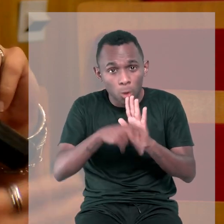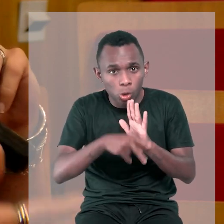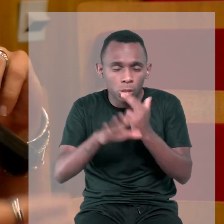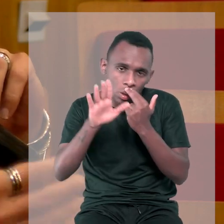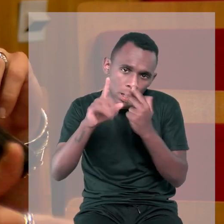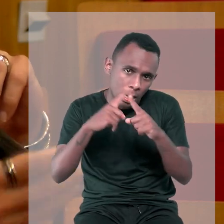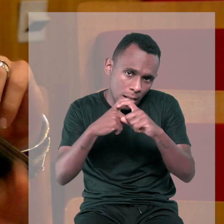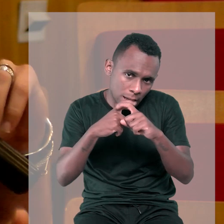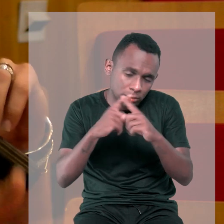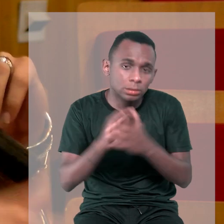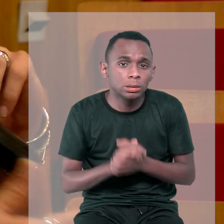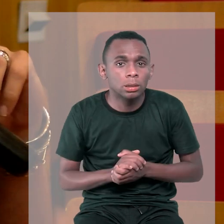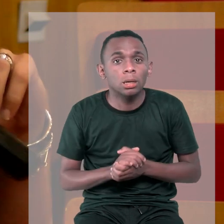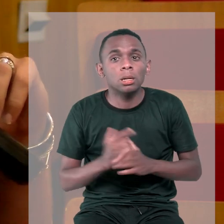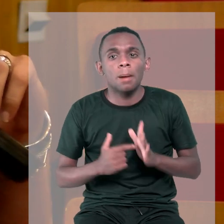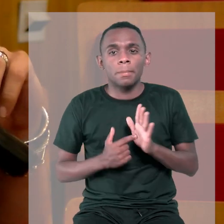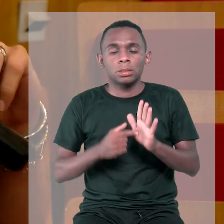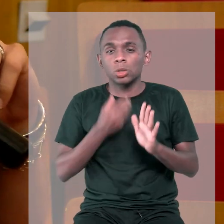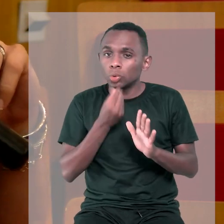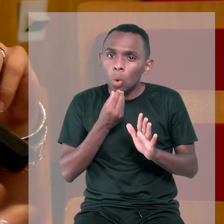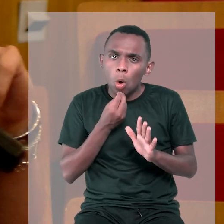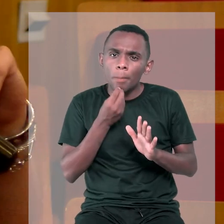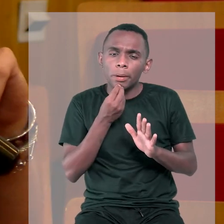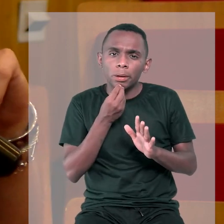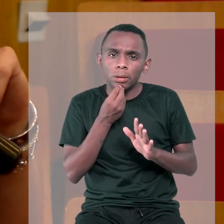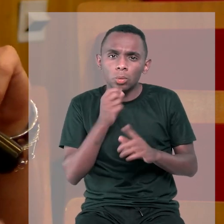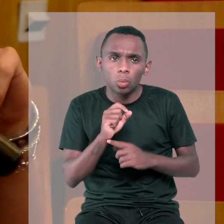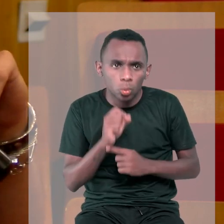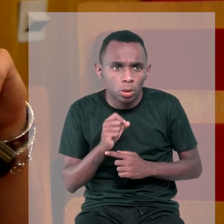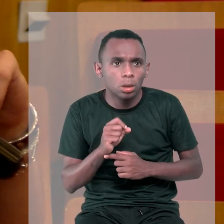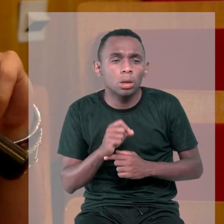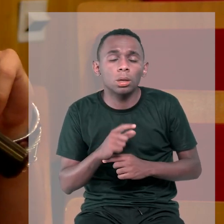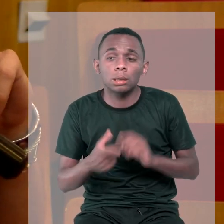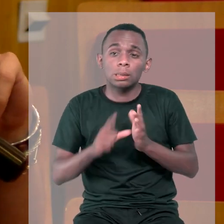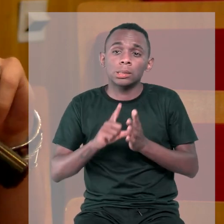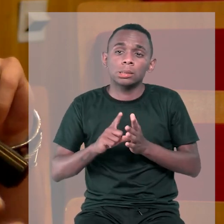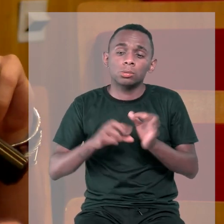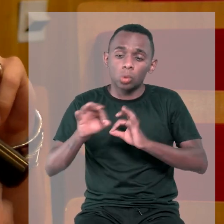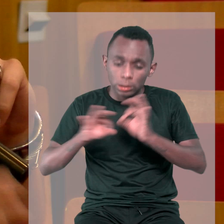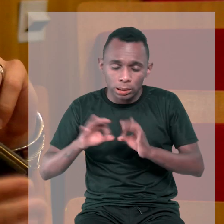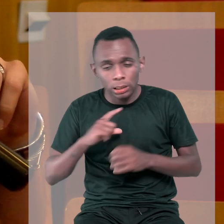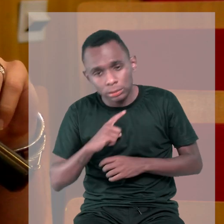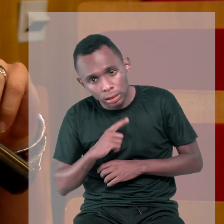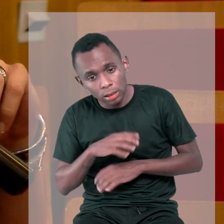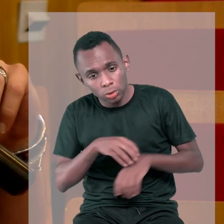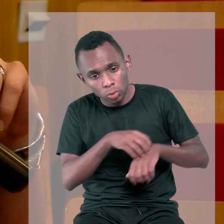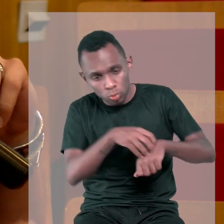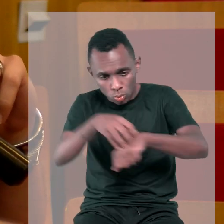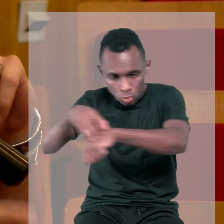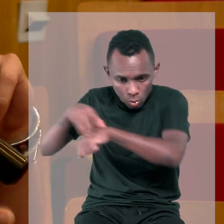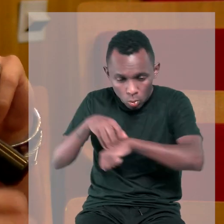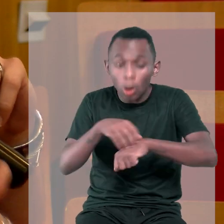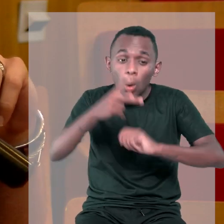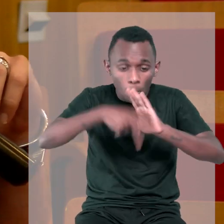ficou a cargo desse projeto, que foi o Reichmann, é quase ter entendido que ele fosse simplista demais dar a ele esse lugar, né?